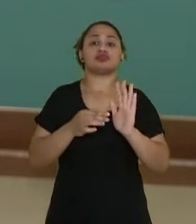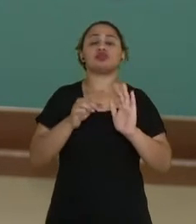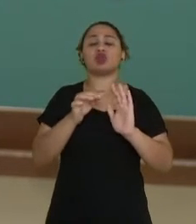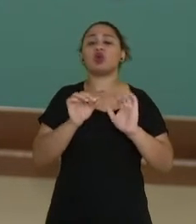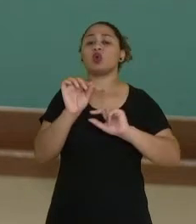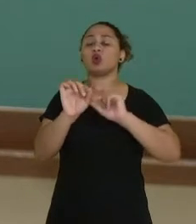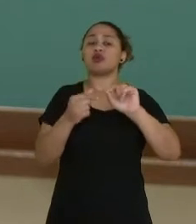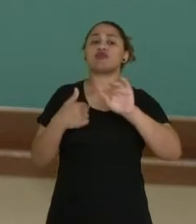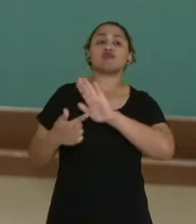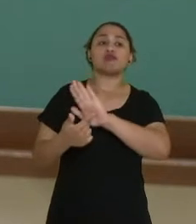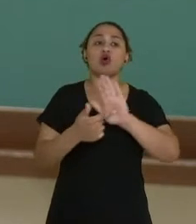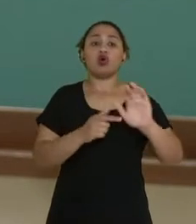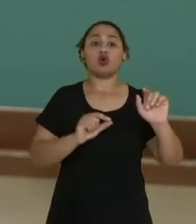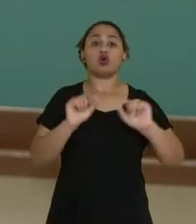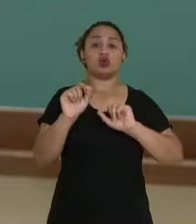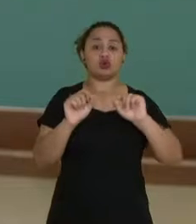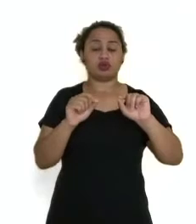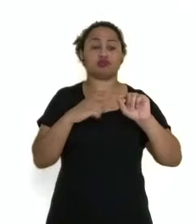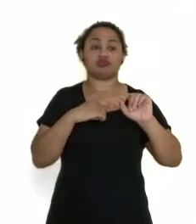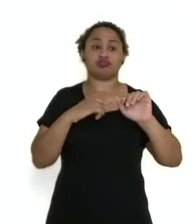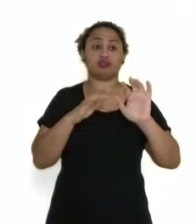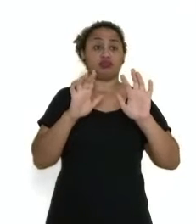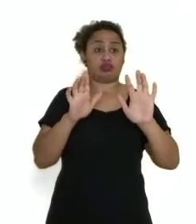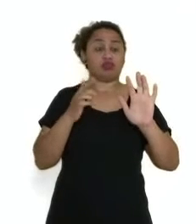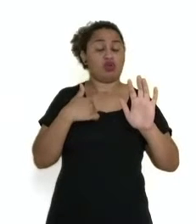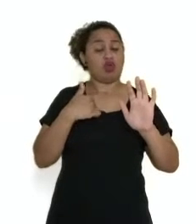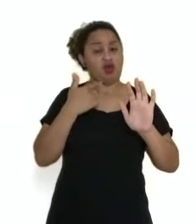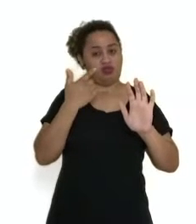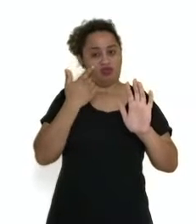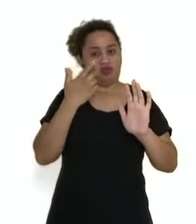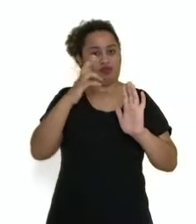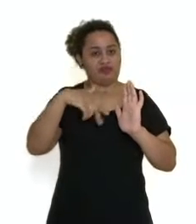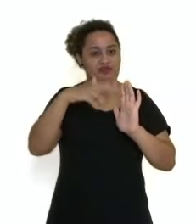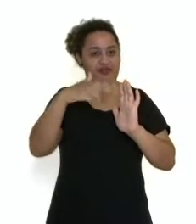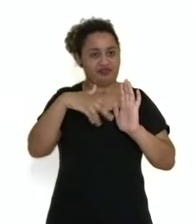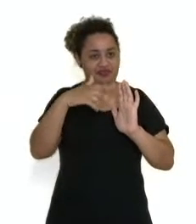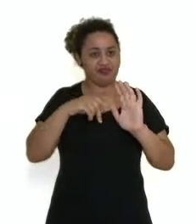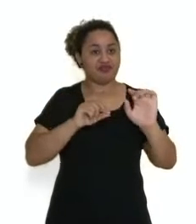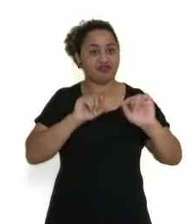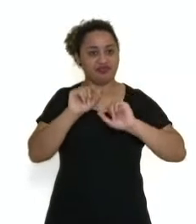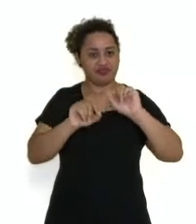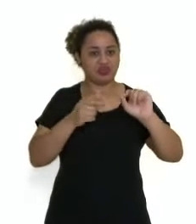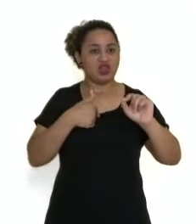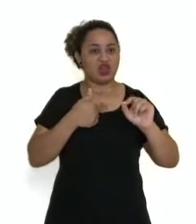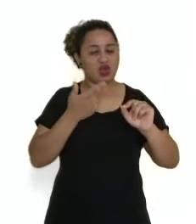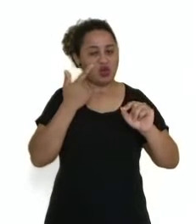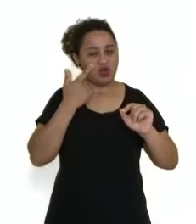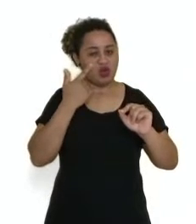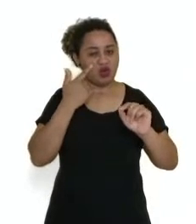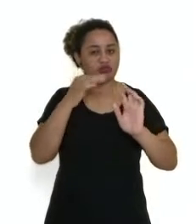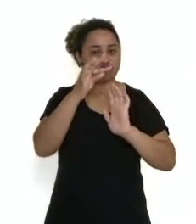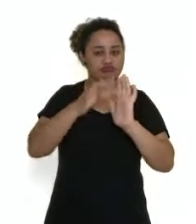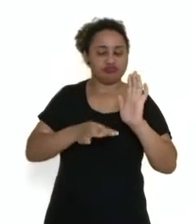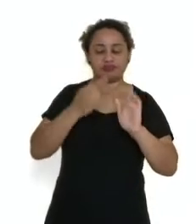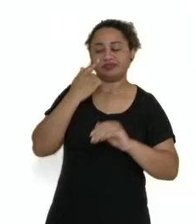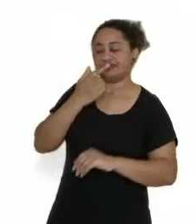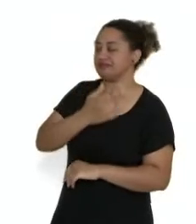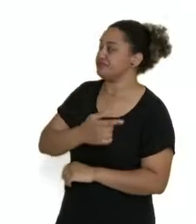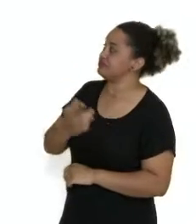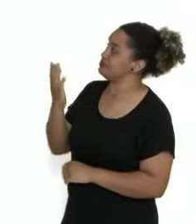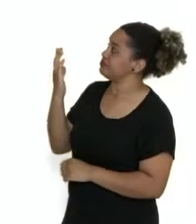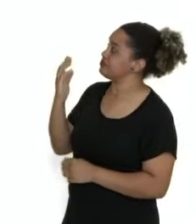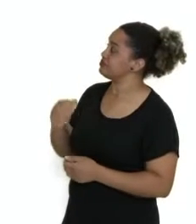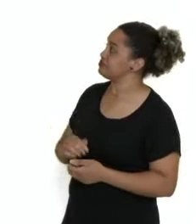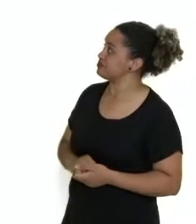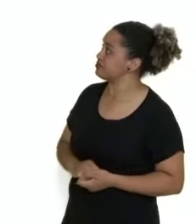reportagem apresenta aqui o anúncio do primeiro processo seletivo exclusivo para admissão de crimes negros pela Magazine Luiza